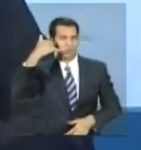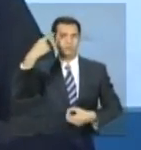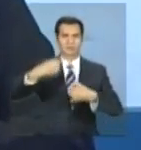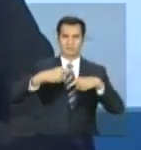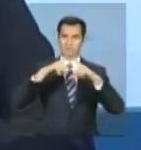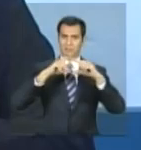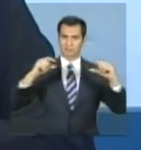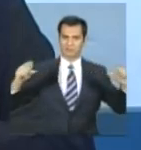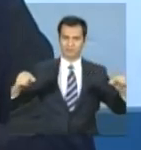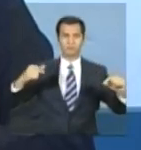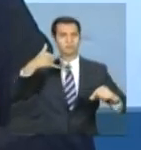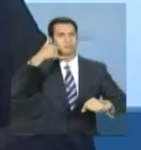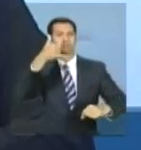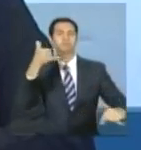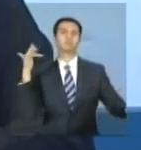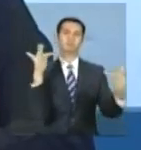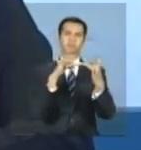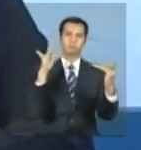6137995863,